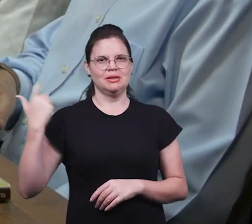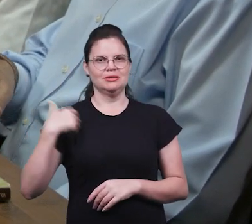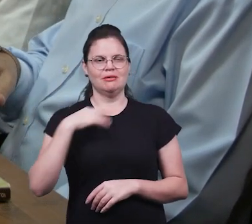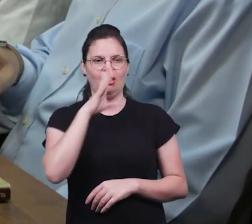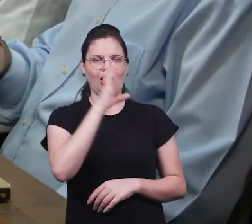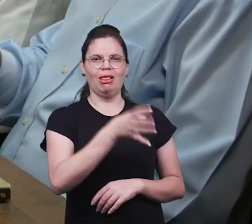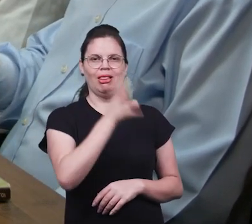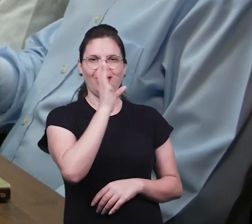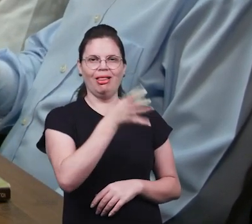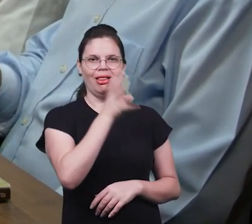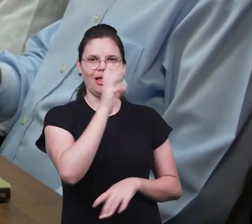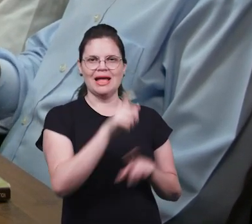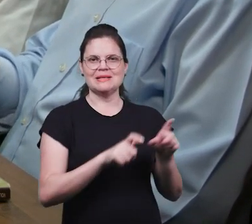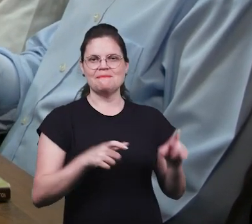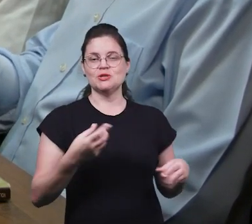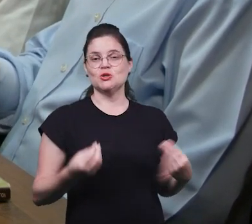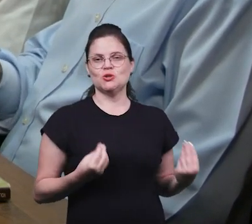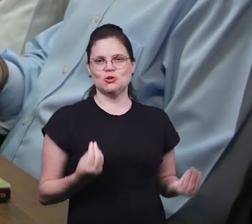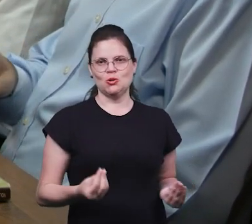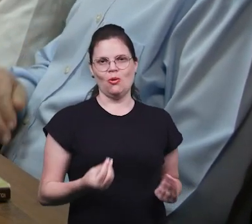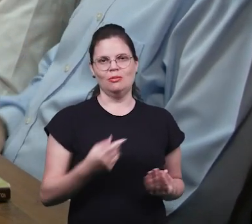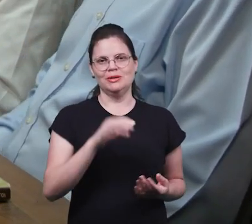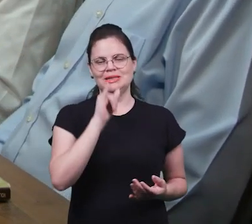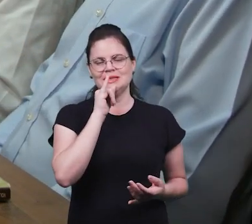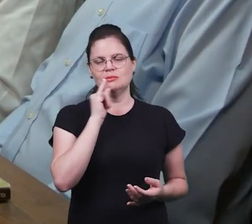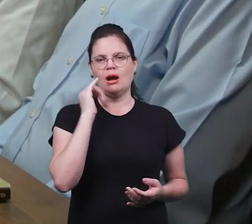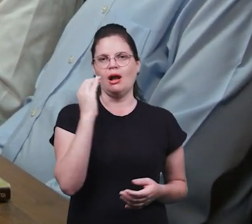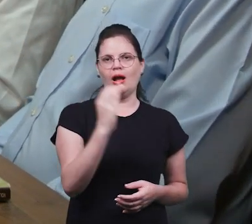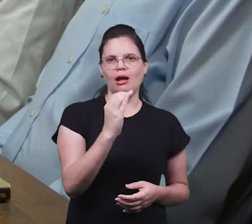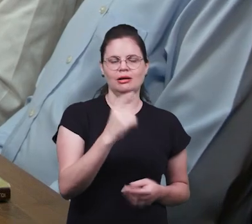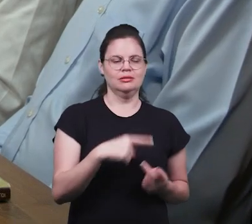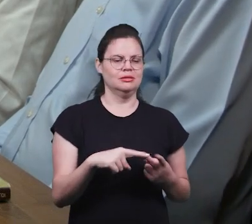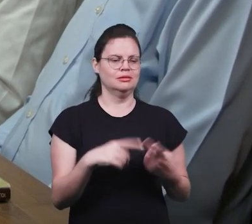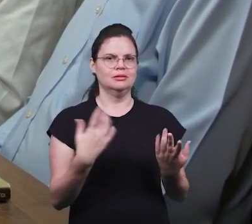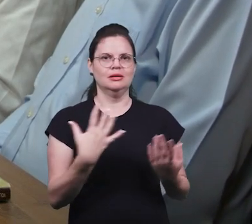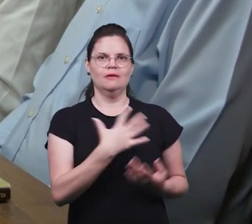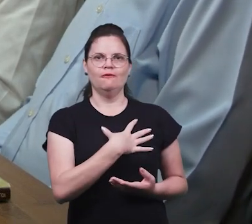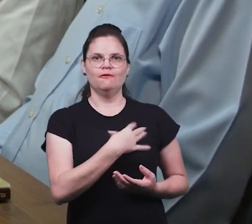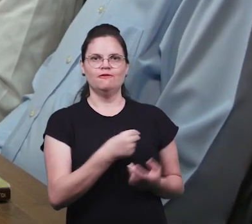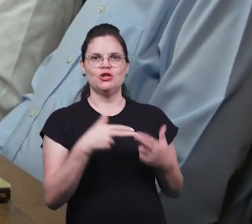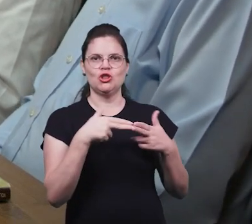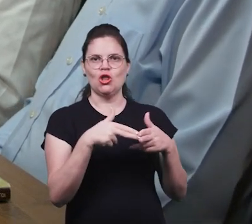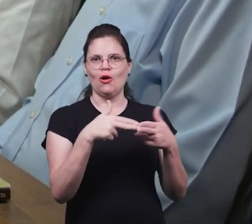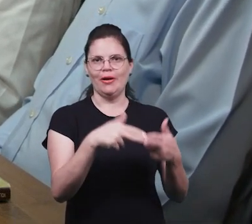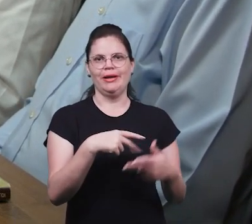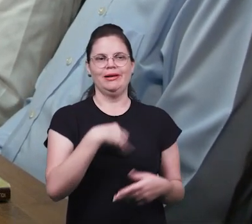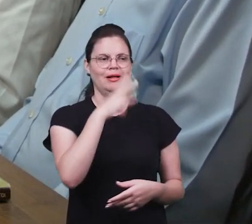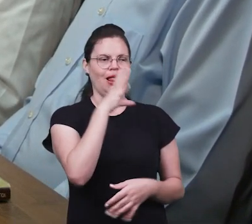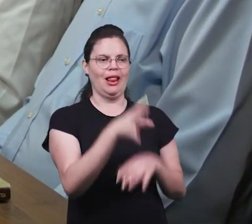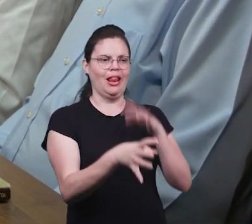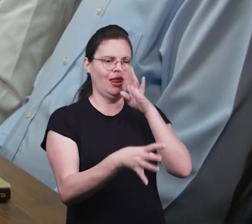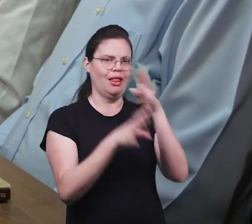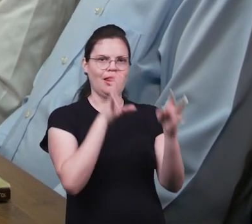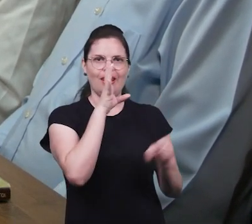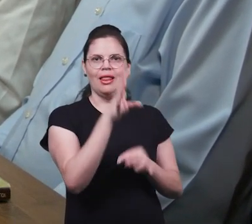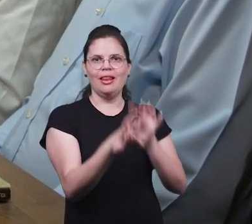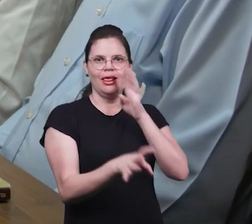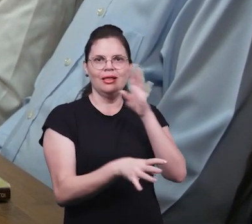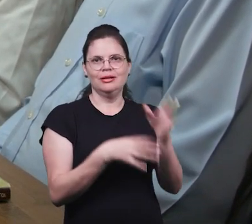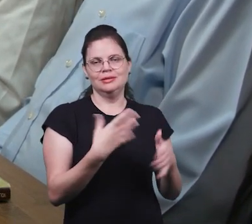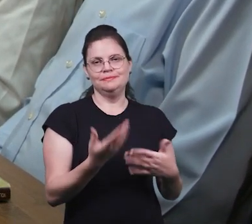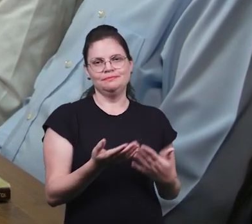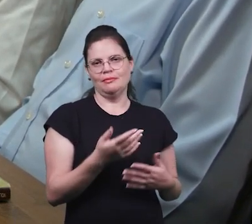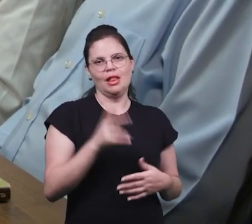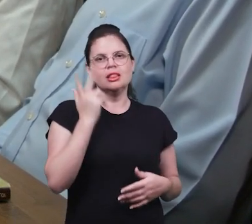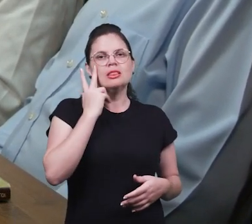no passado, as atitudes de Caim, os filhos de Noé, como que